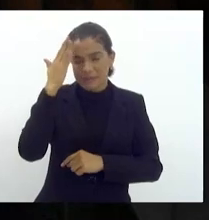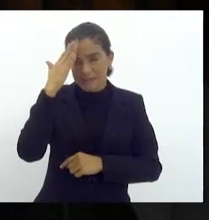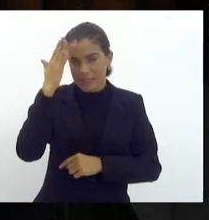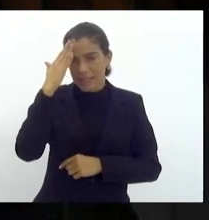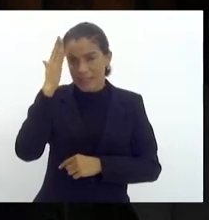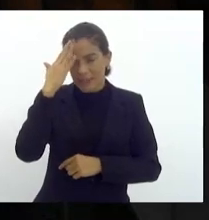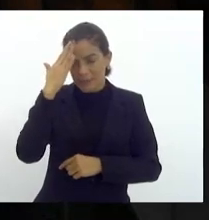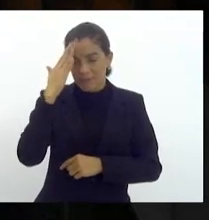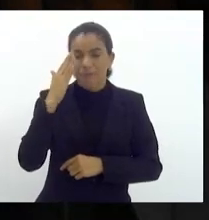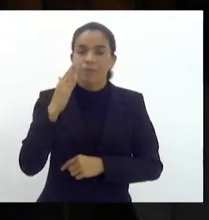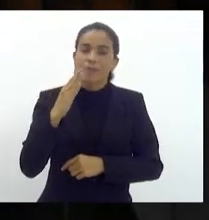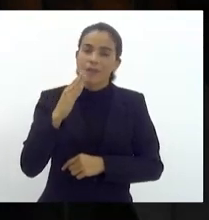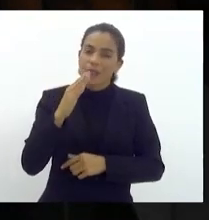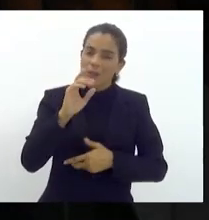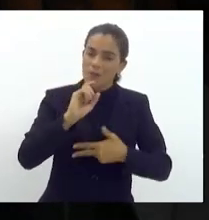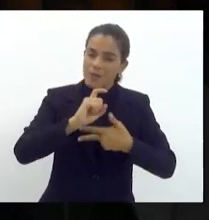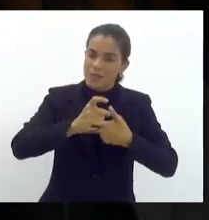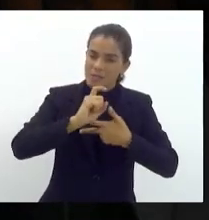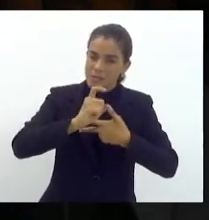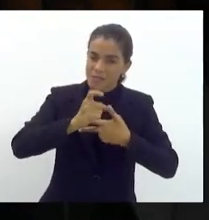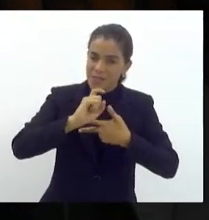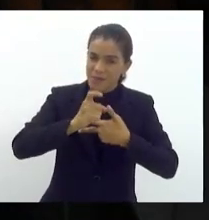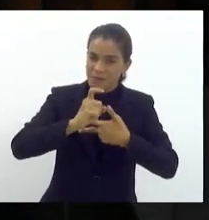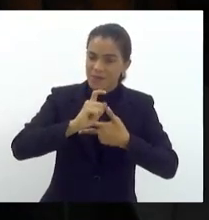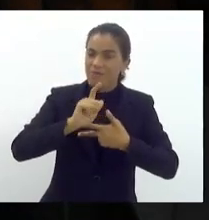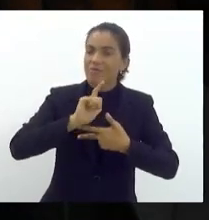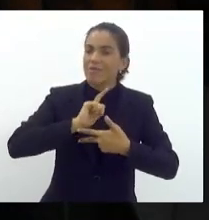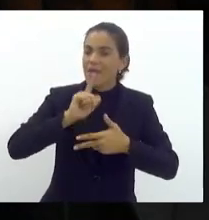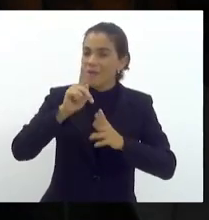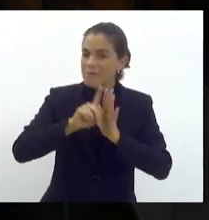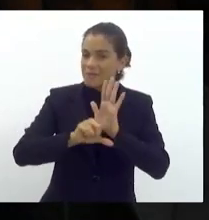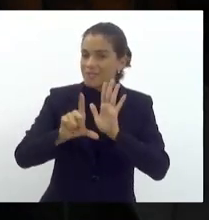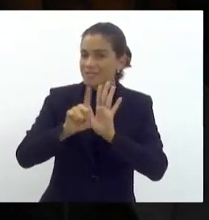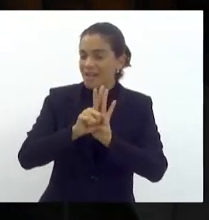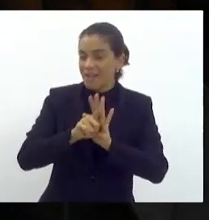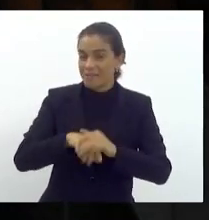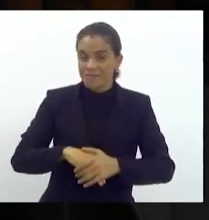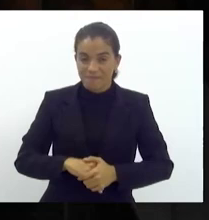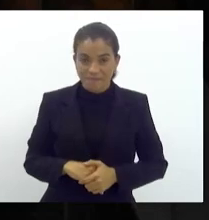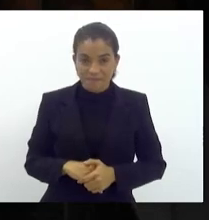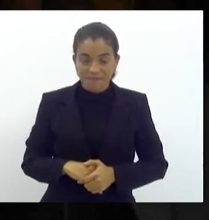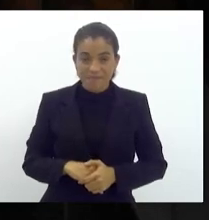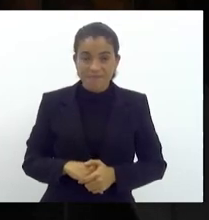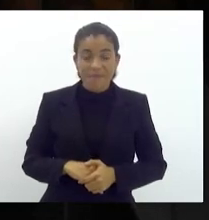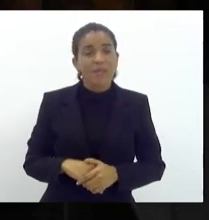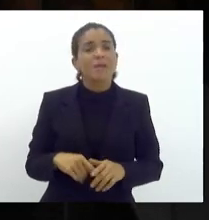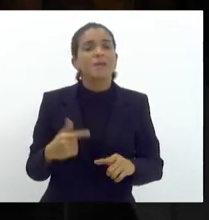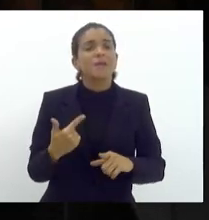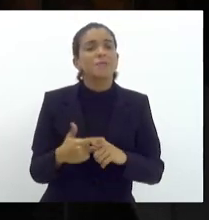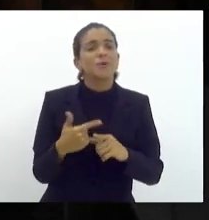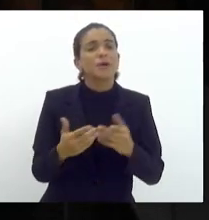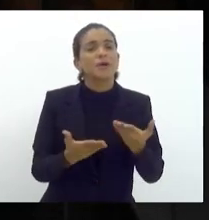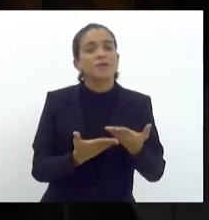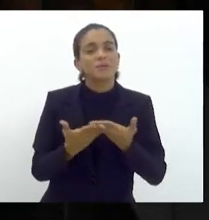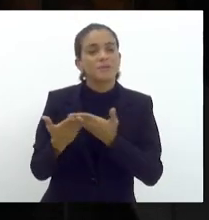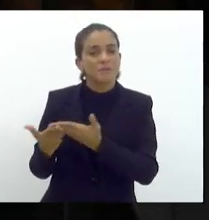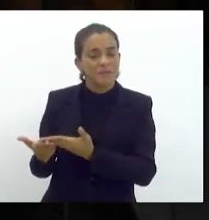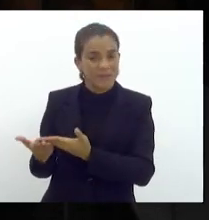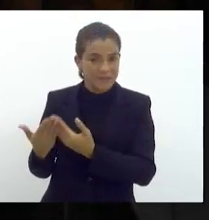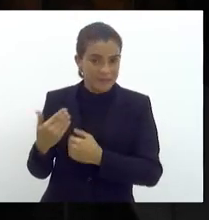do executivo já tem esse projeto de lei e não manda porque